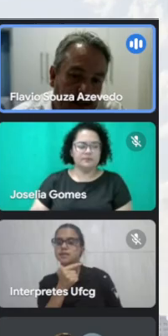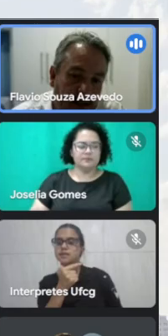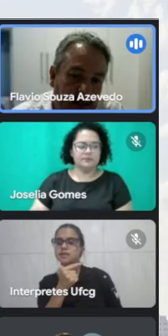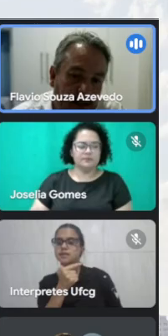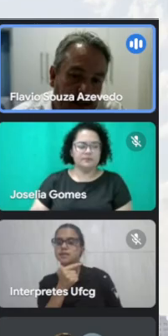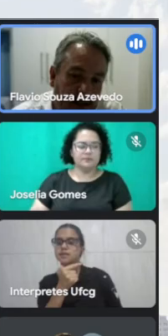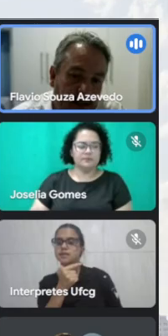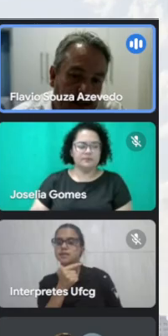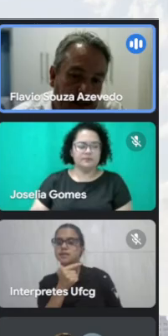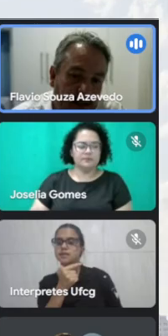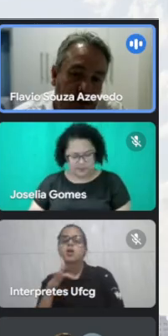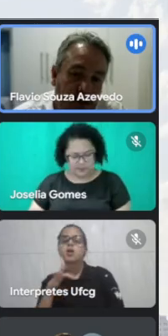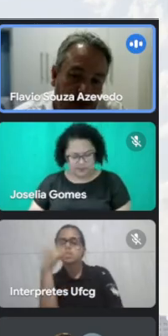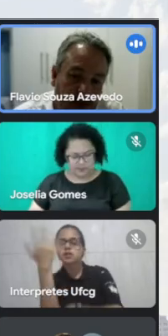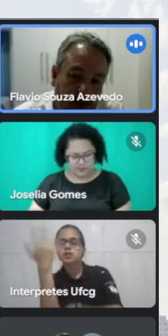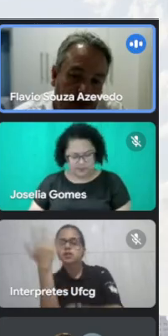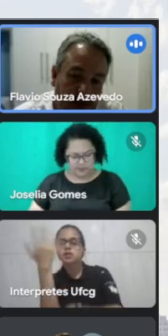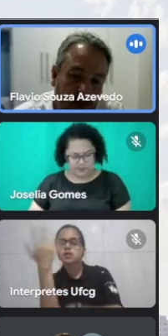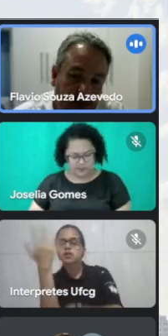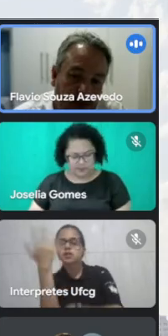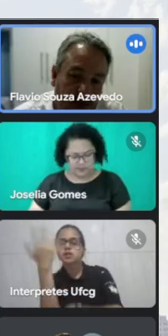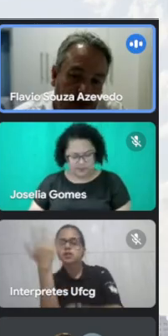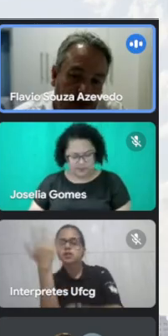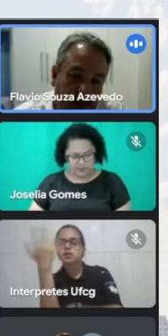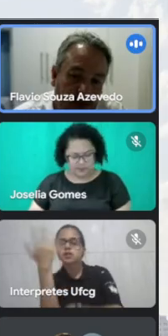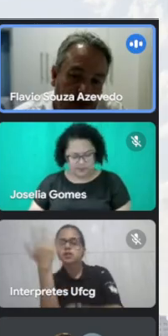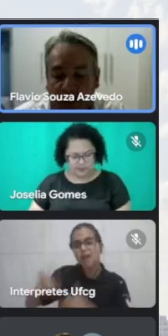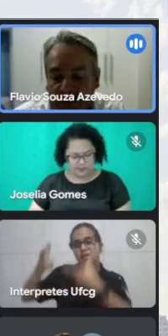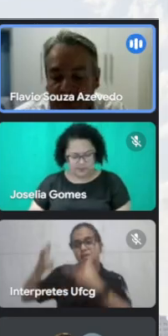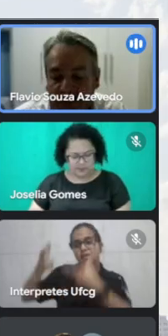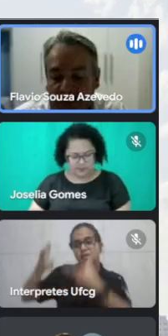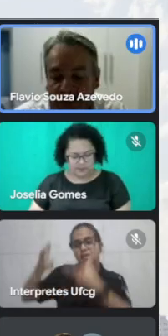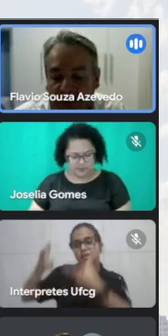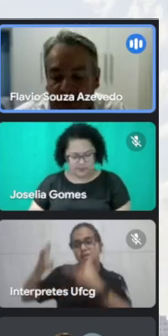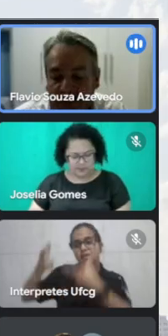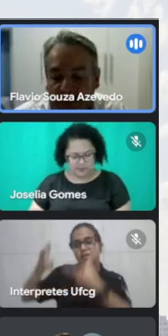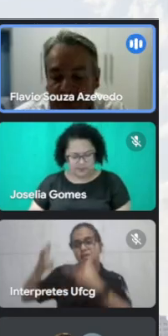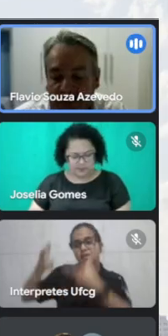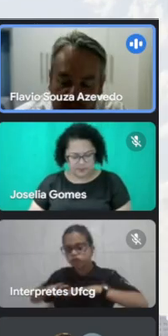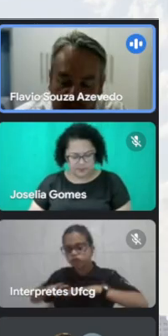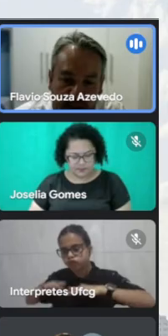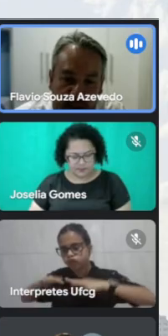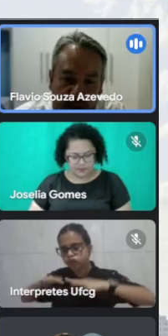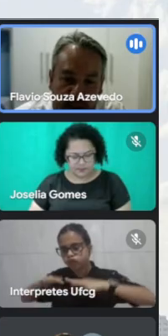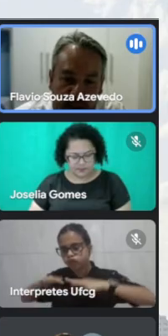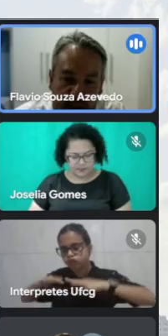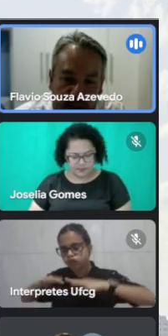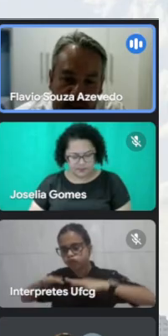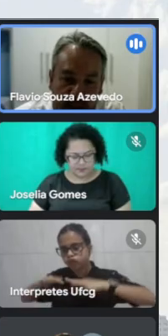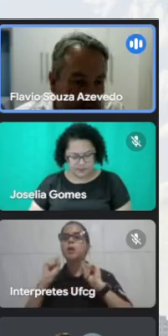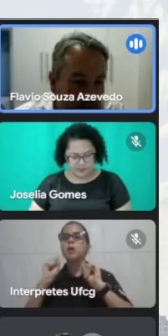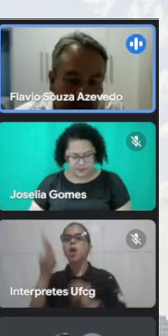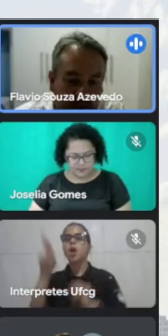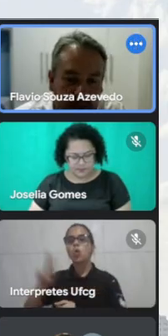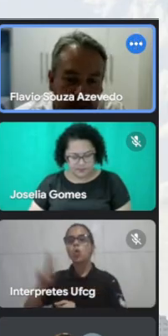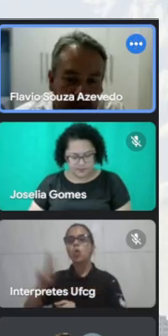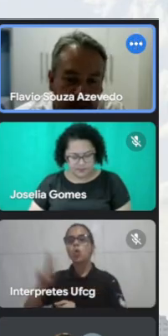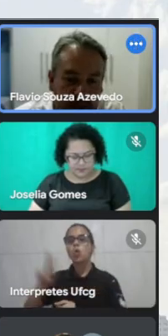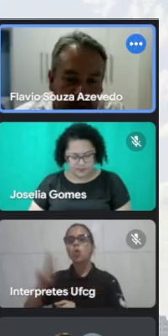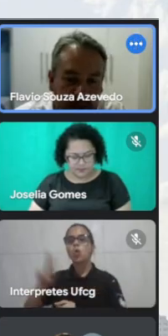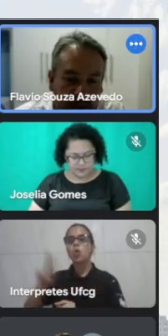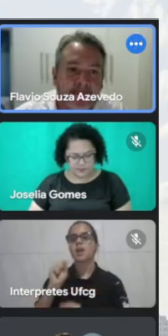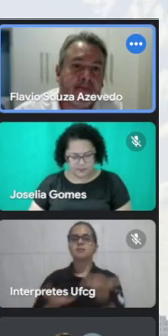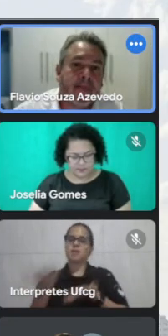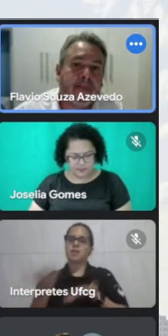utilizadas nesses alagados construídos, né, para promover a fitorremediação e, consequentemente, o tratamento dessas